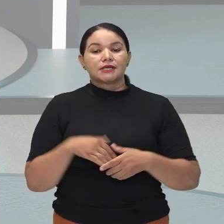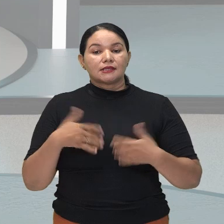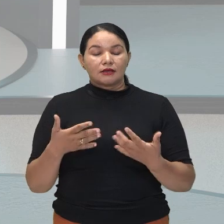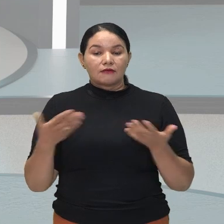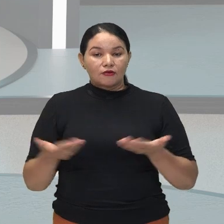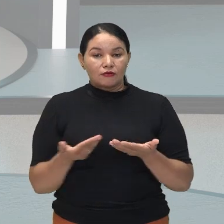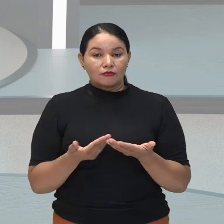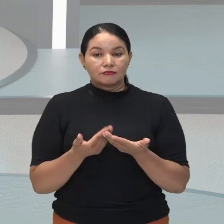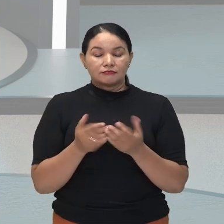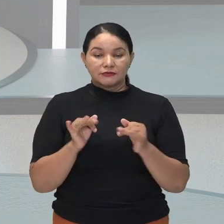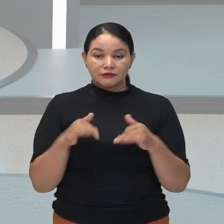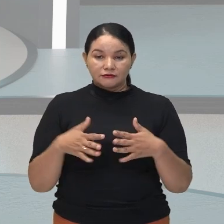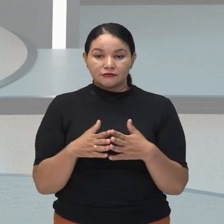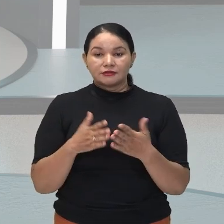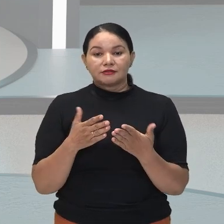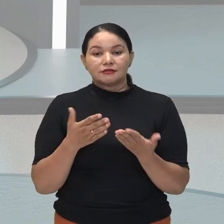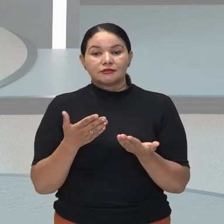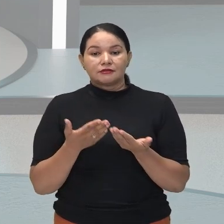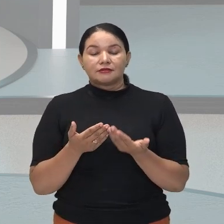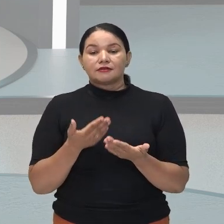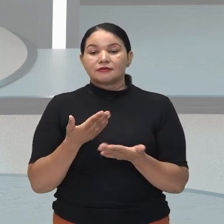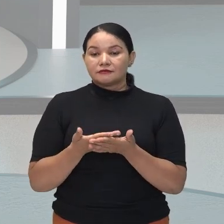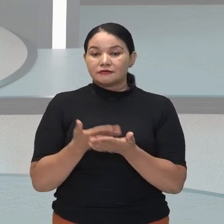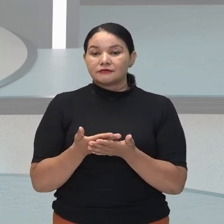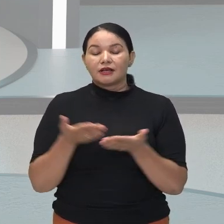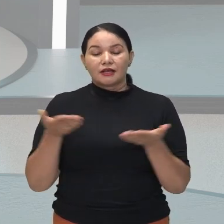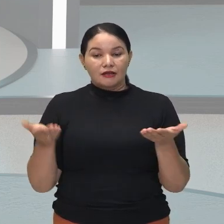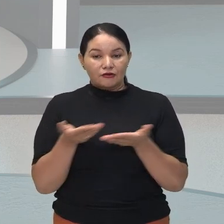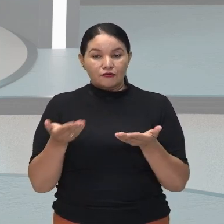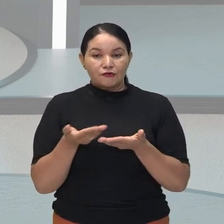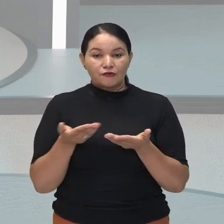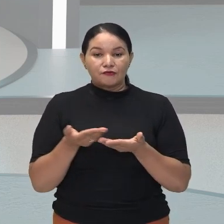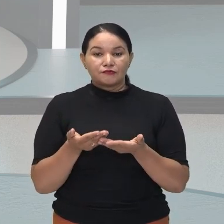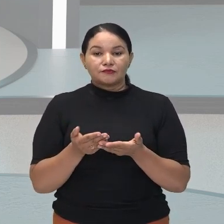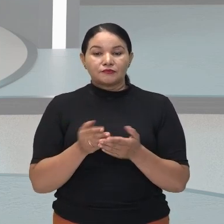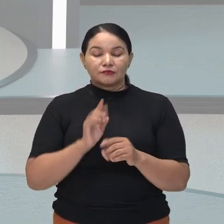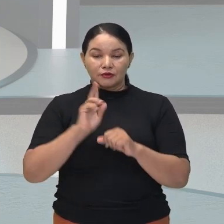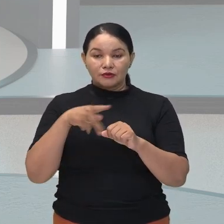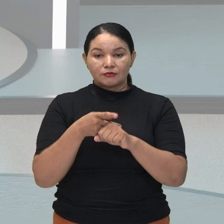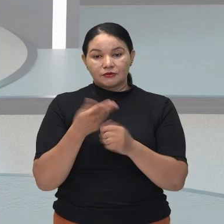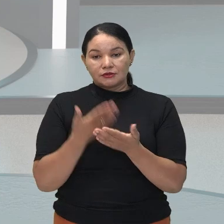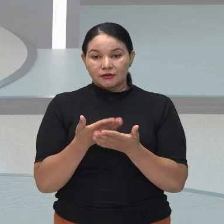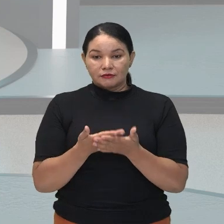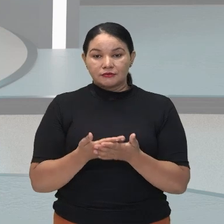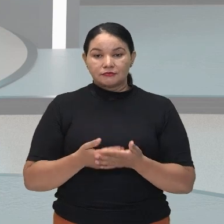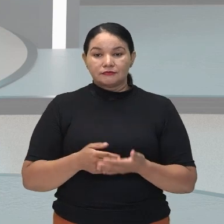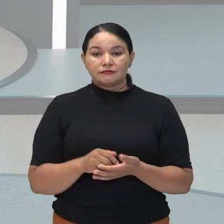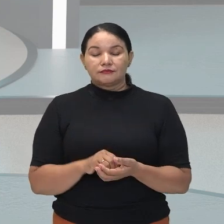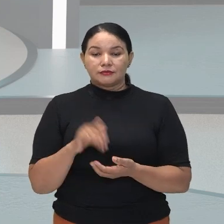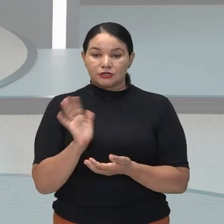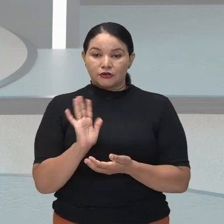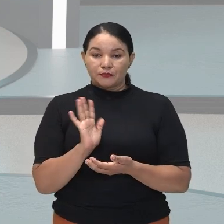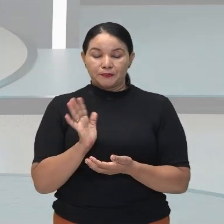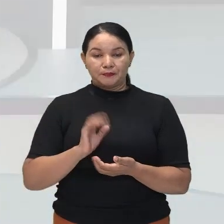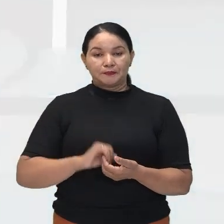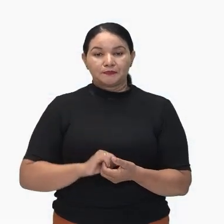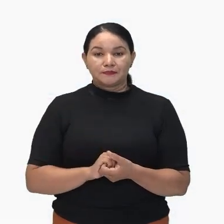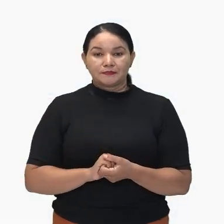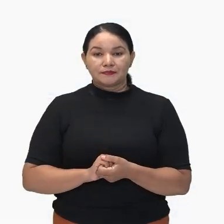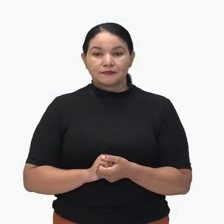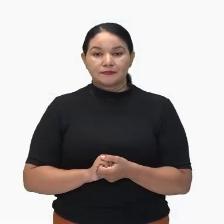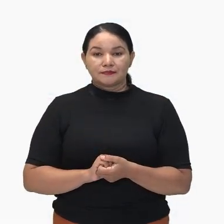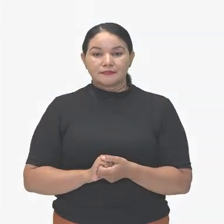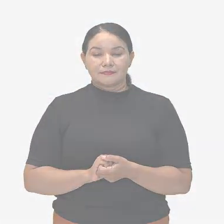finalizamos esse momento de nosso repasso agora e nos vemos na próxima classe. Então, hasta luego.